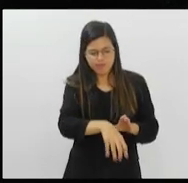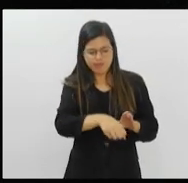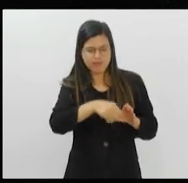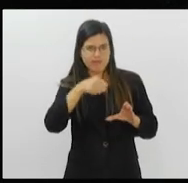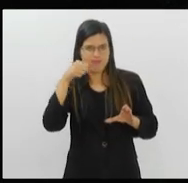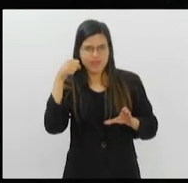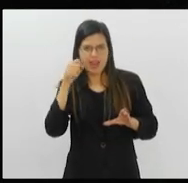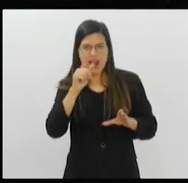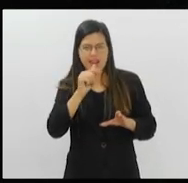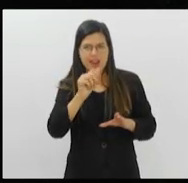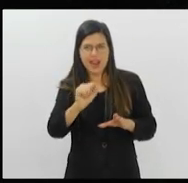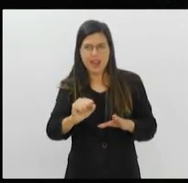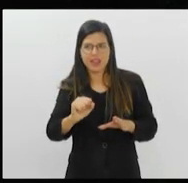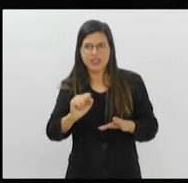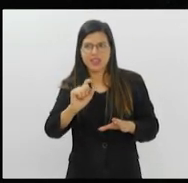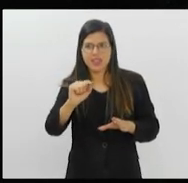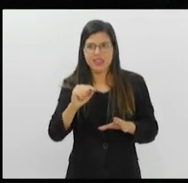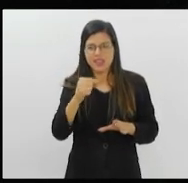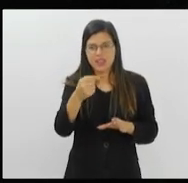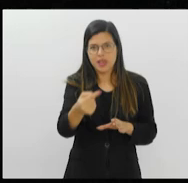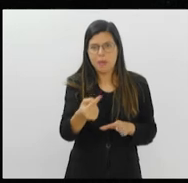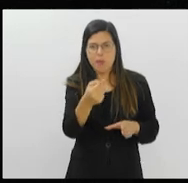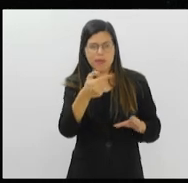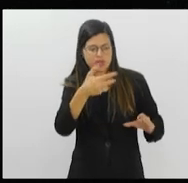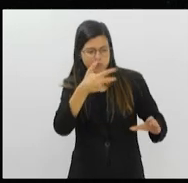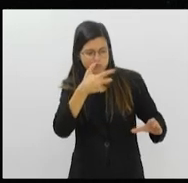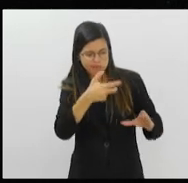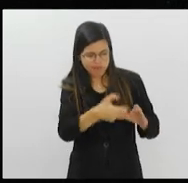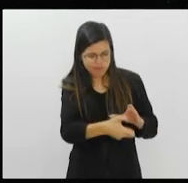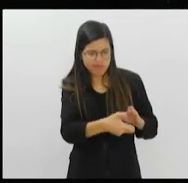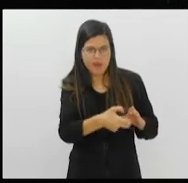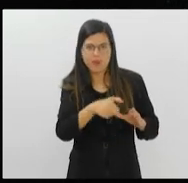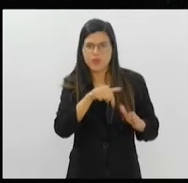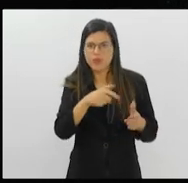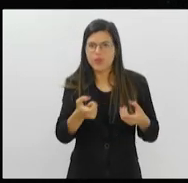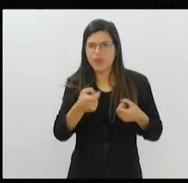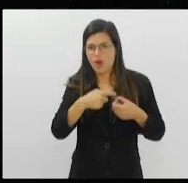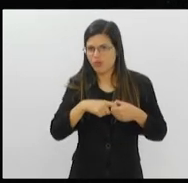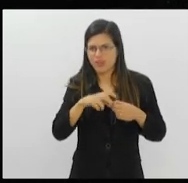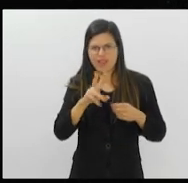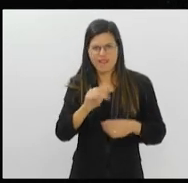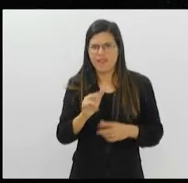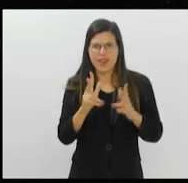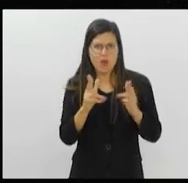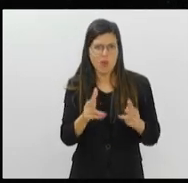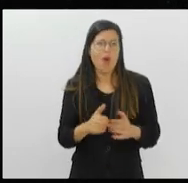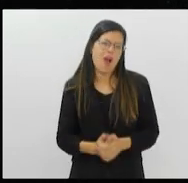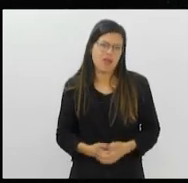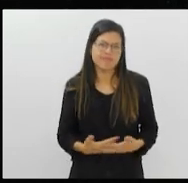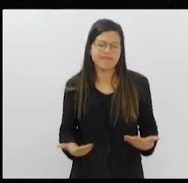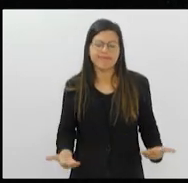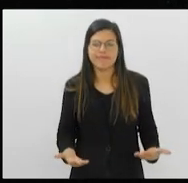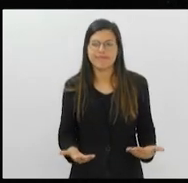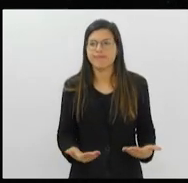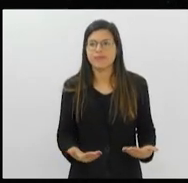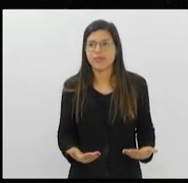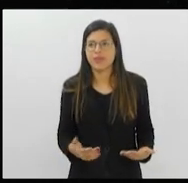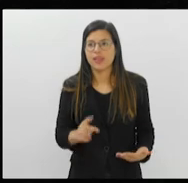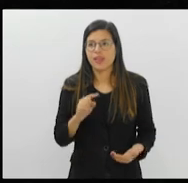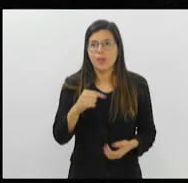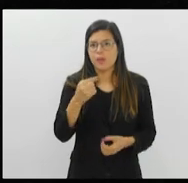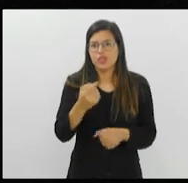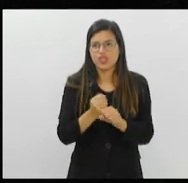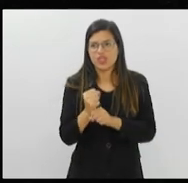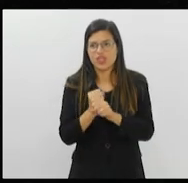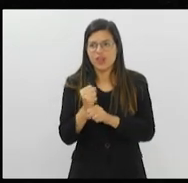reinjeta e ele vai ficar no mesmo lugar. Vamos fazer de conta que é assim. E daí, em alguma década,